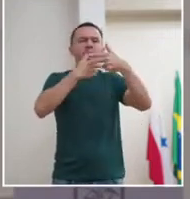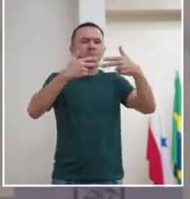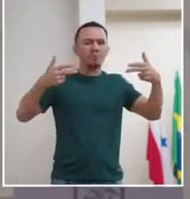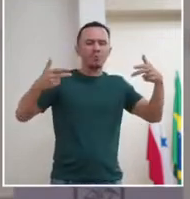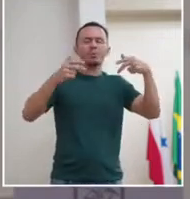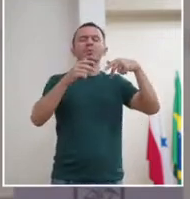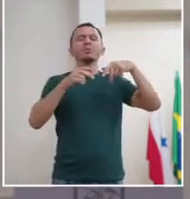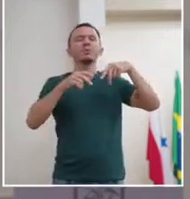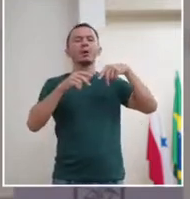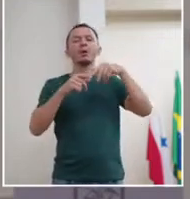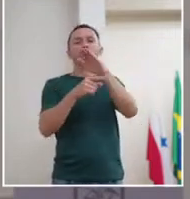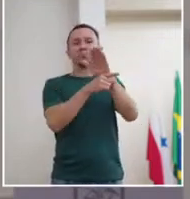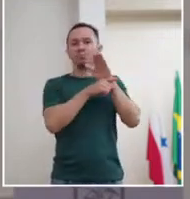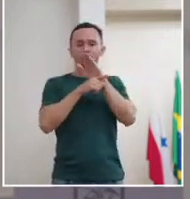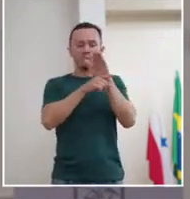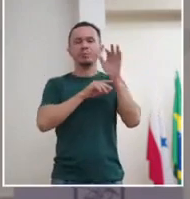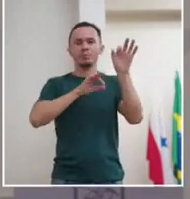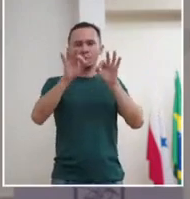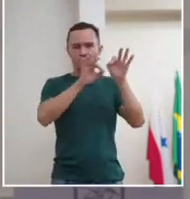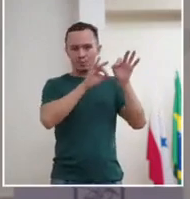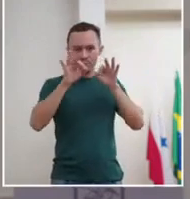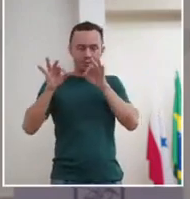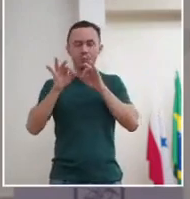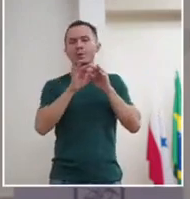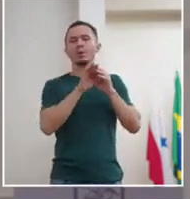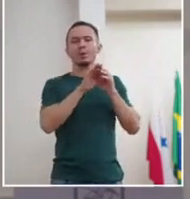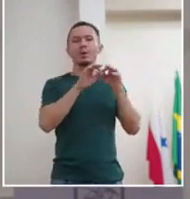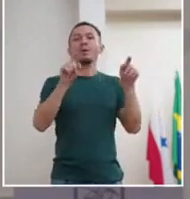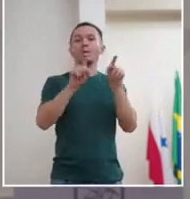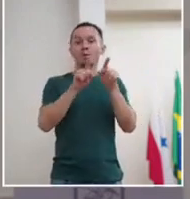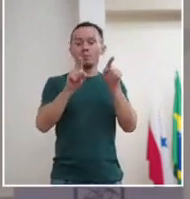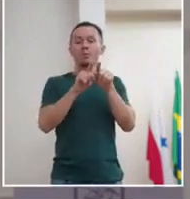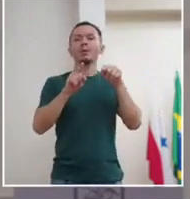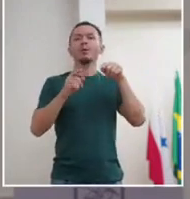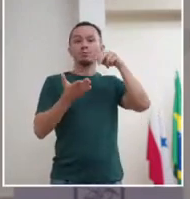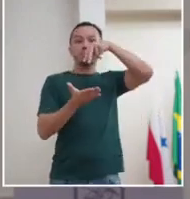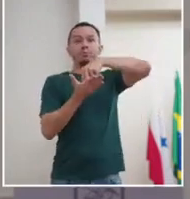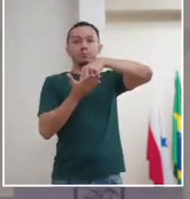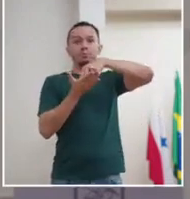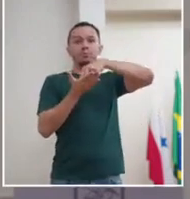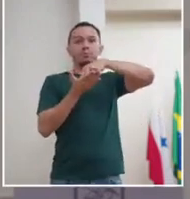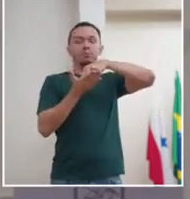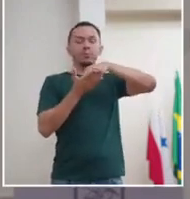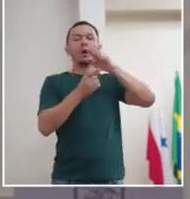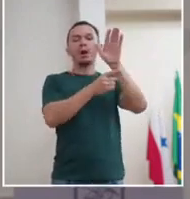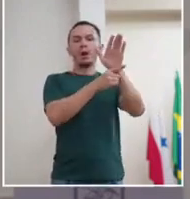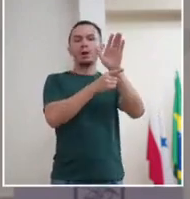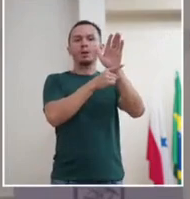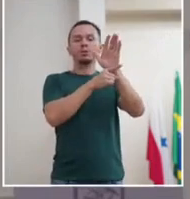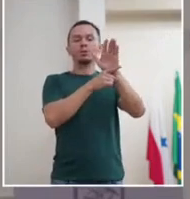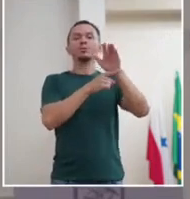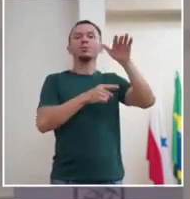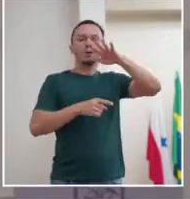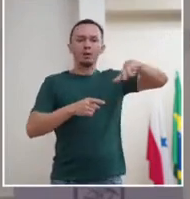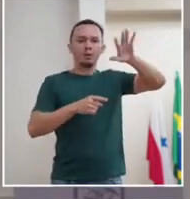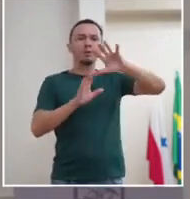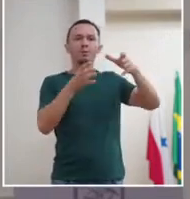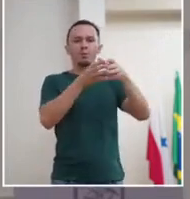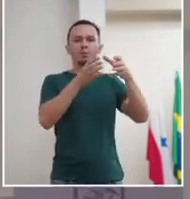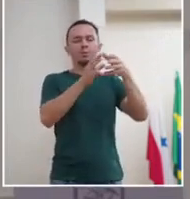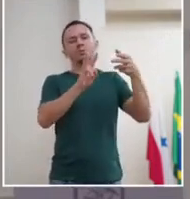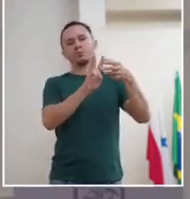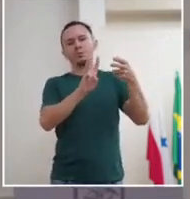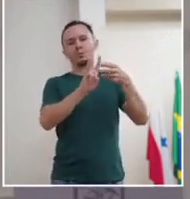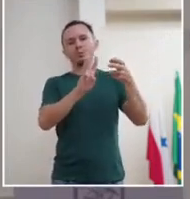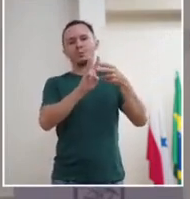de Belas Artes da UFRJ e militante da causa indígena e da divulgação científica, ou seja, essa mulher era gigante. Ao longo